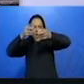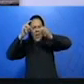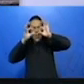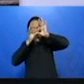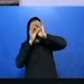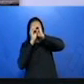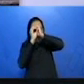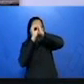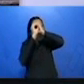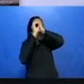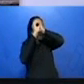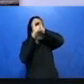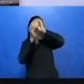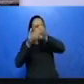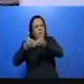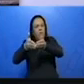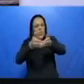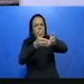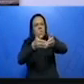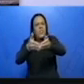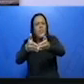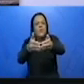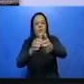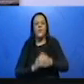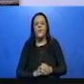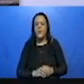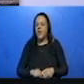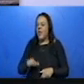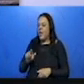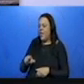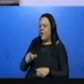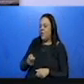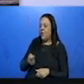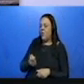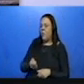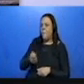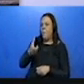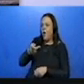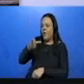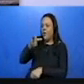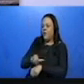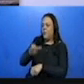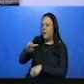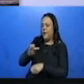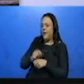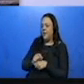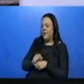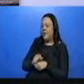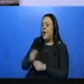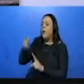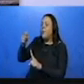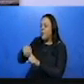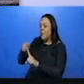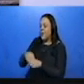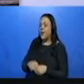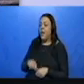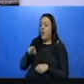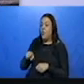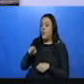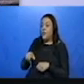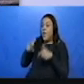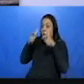E ainda tem mais, garoto. Dou uma moeda de prata por mês se você ficar de olho para mim na chegada